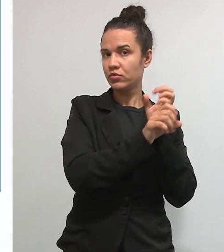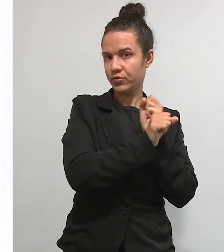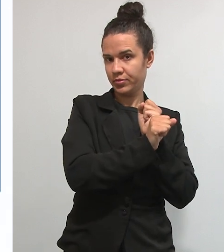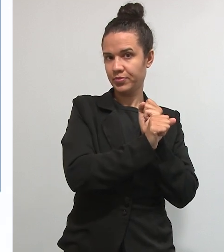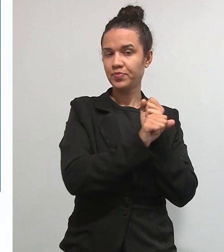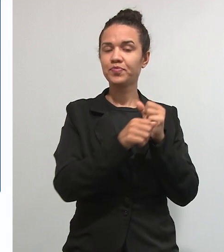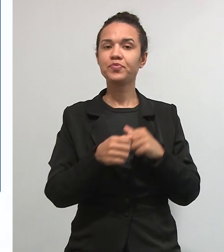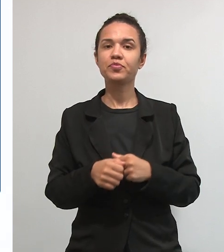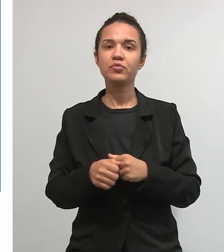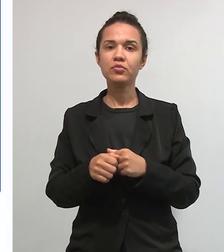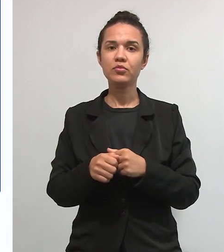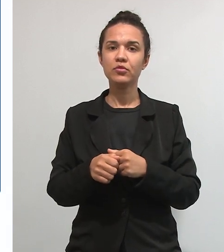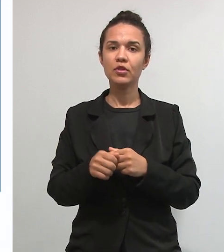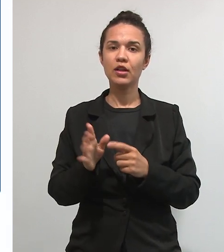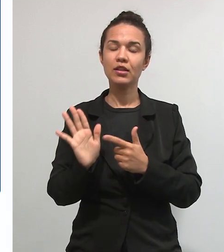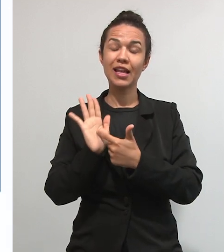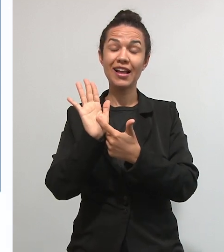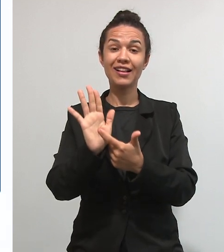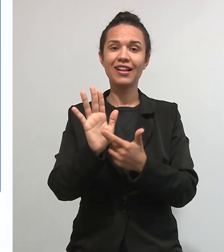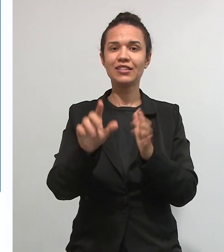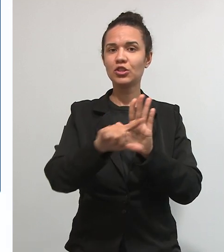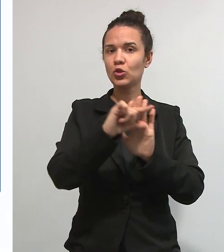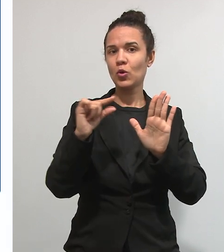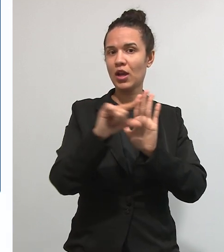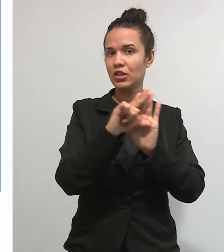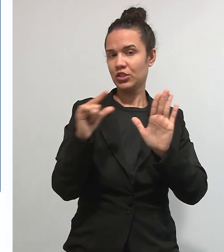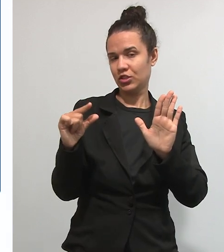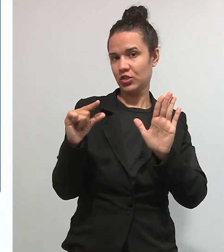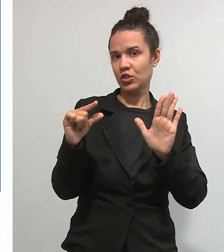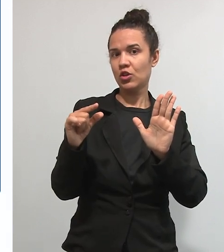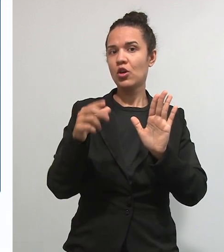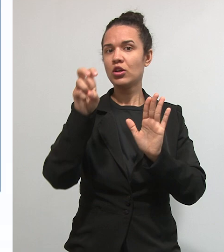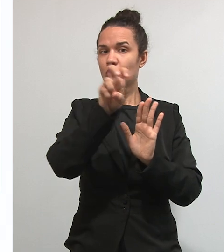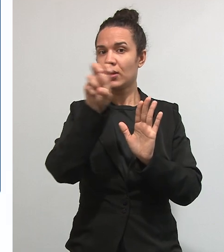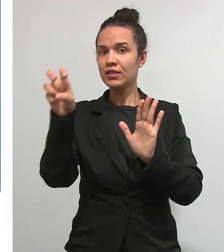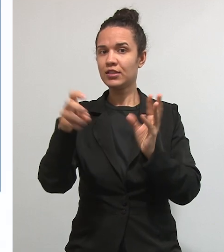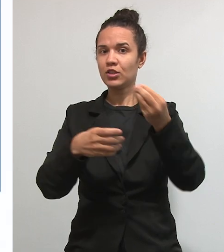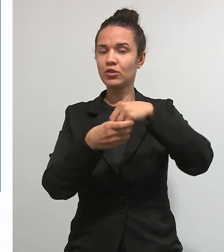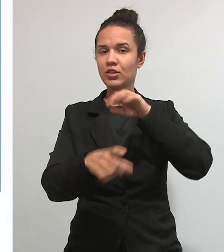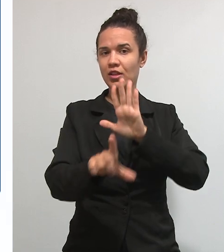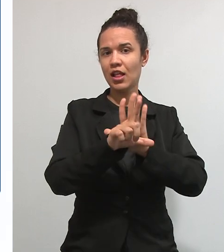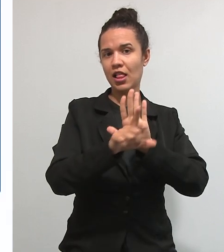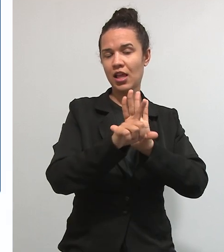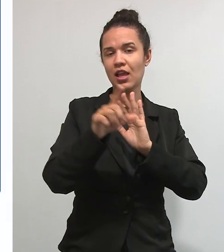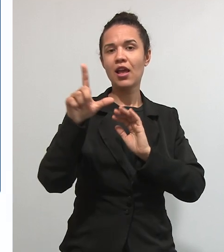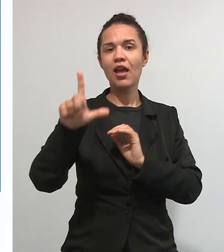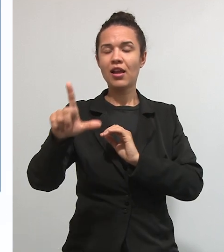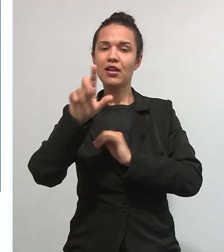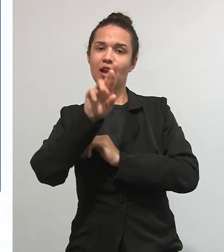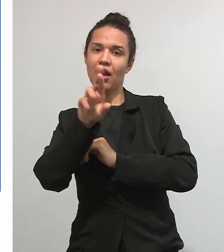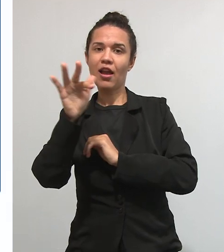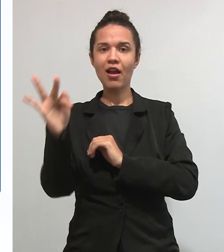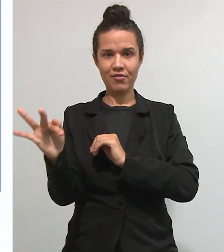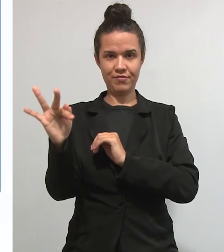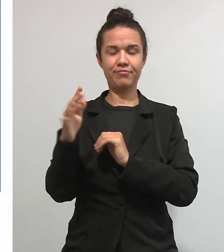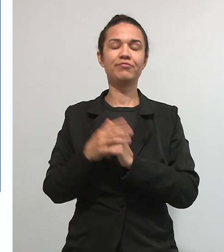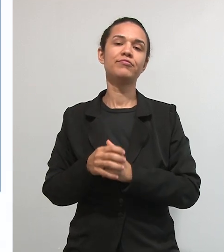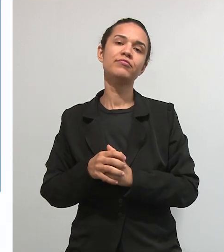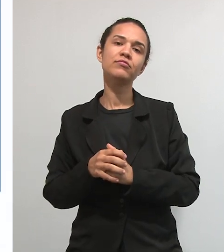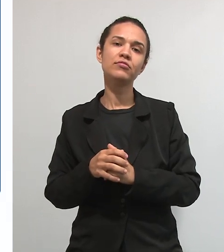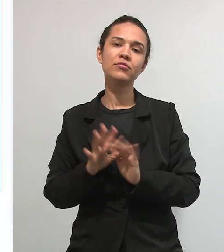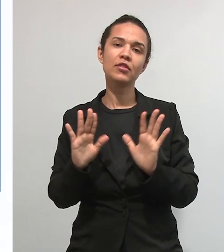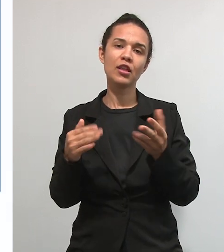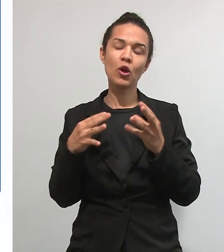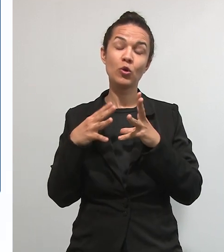que está disposto lá no artigo 55 da LRF. Nós iremos estudar todos esses